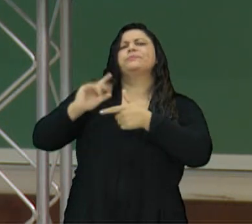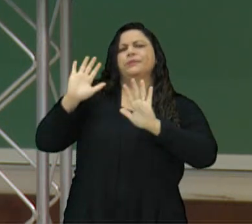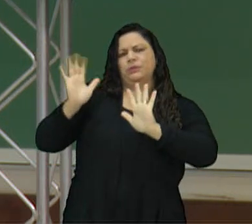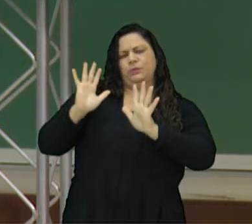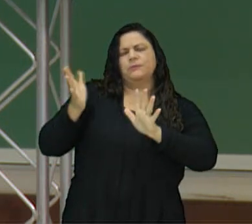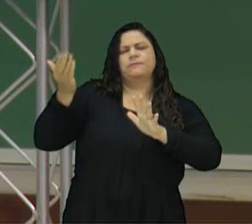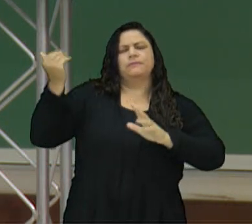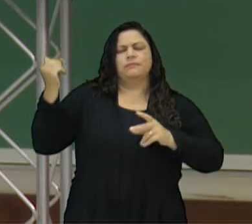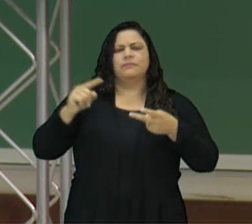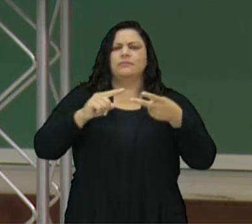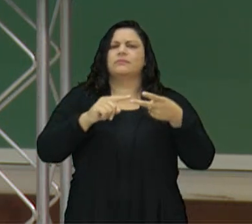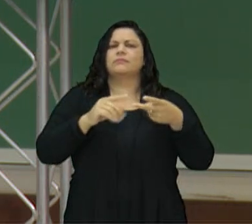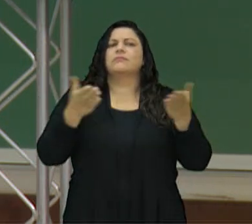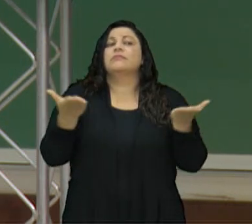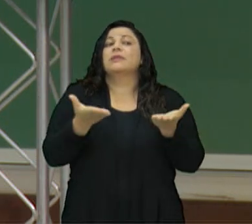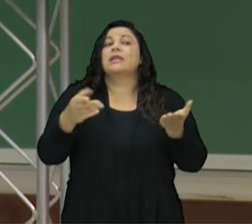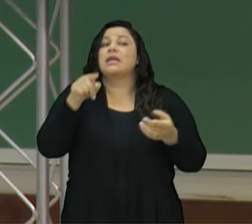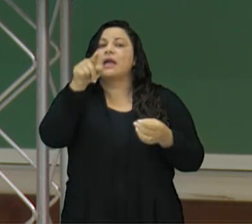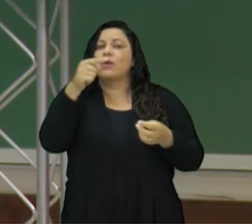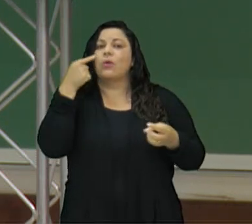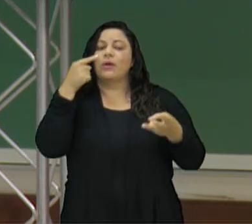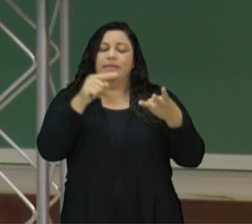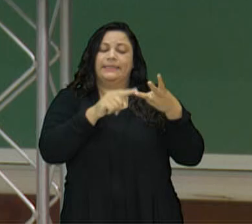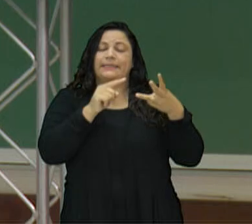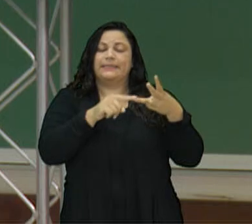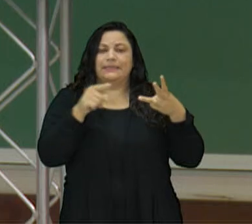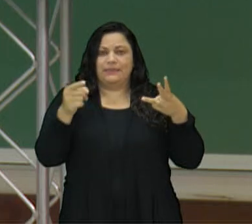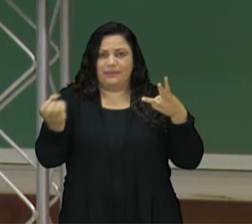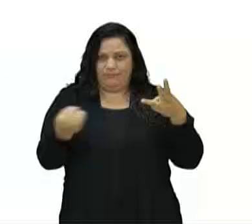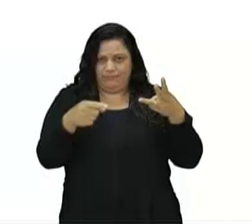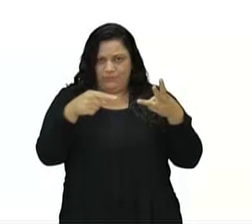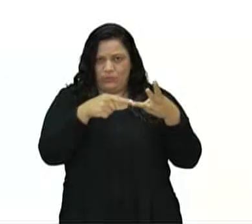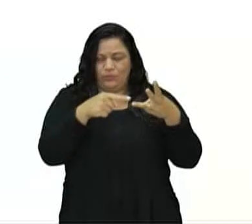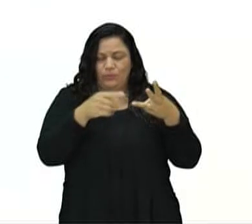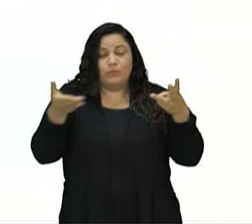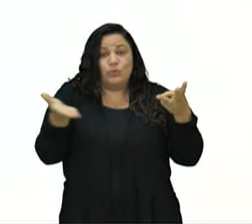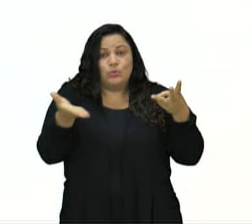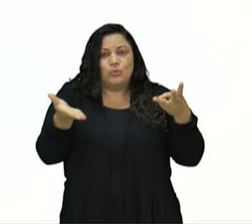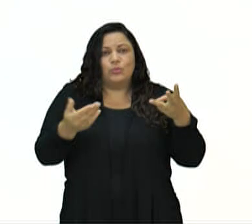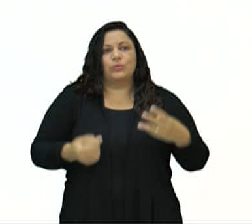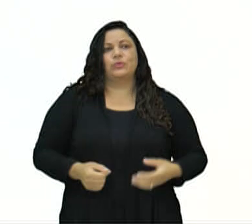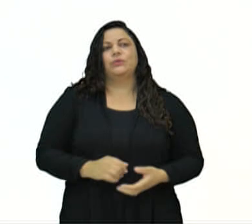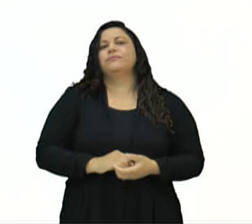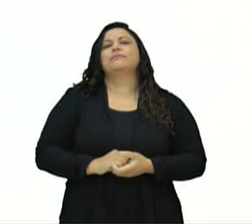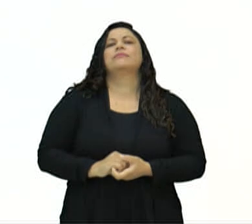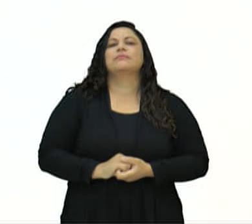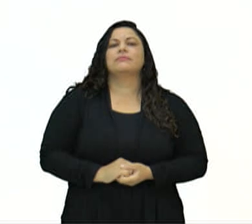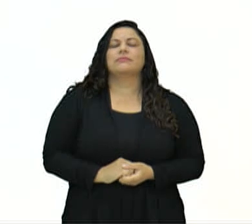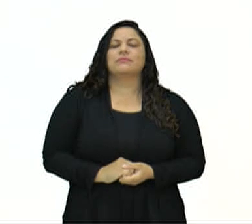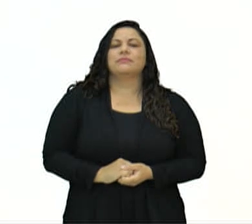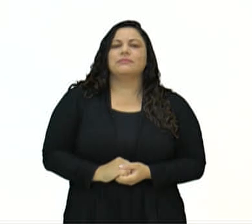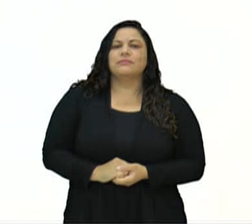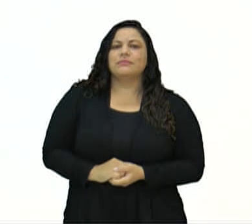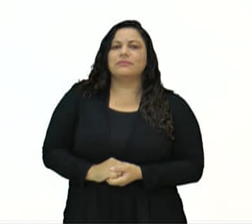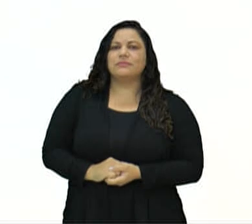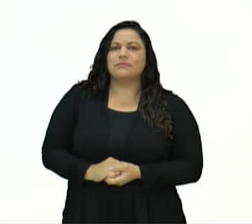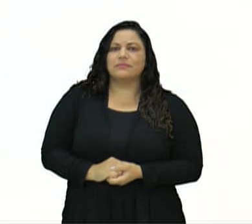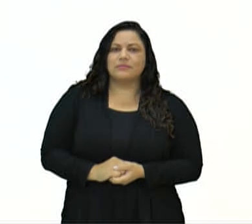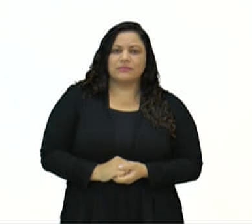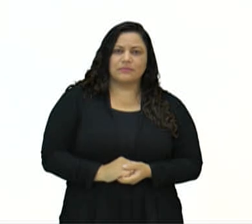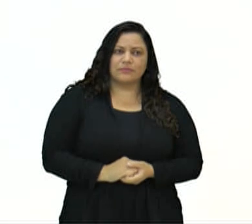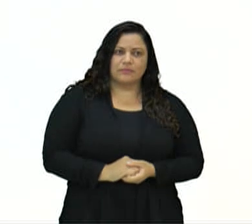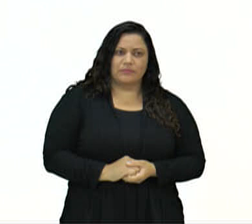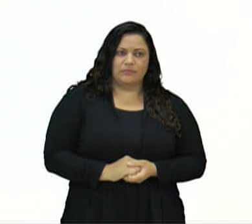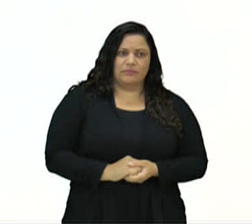e a maneira que nós encontramos hoje na internet. Então vamos ler. Piso em venta em passeio